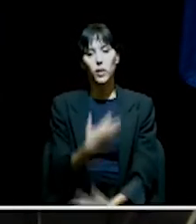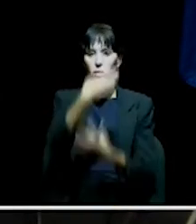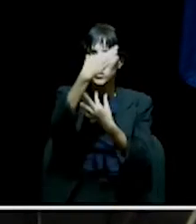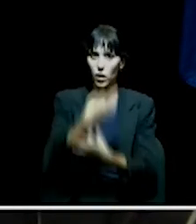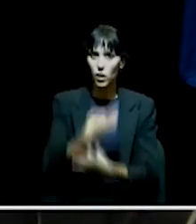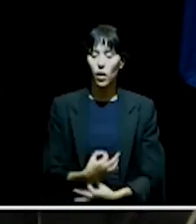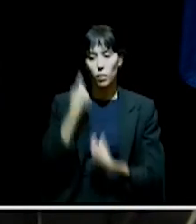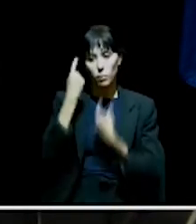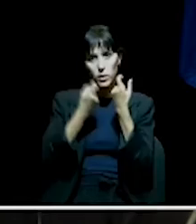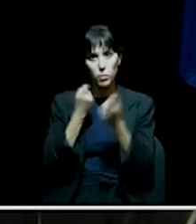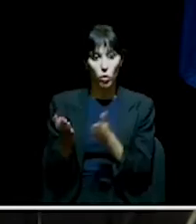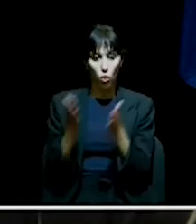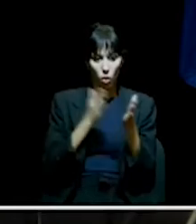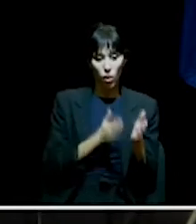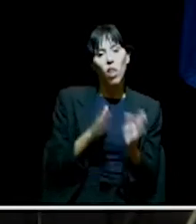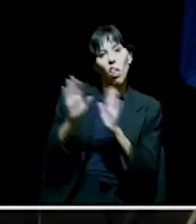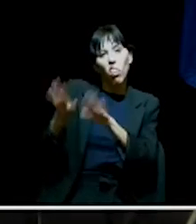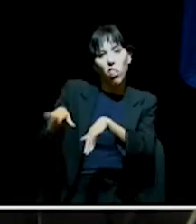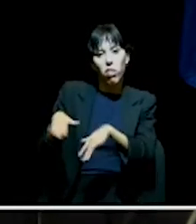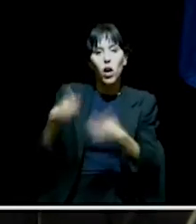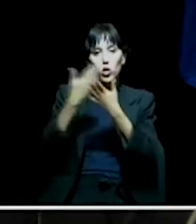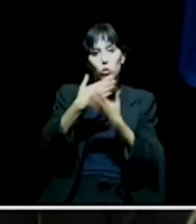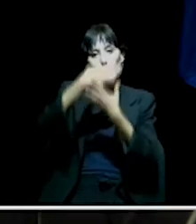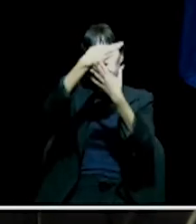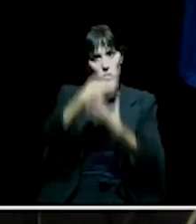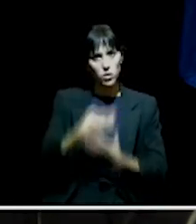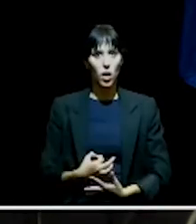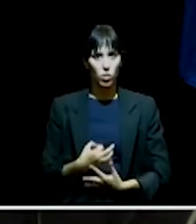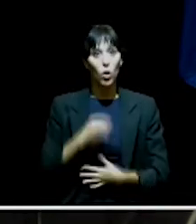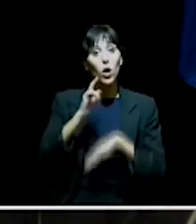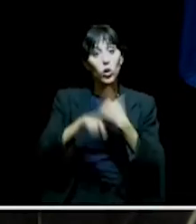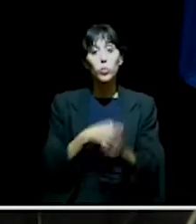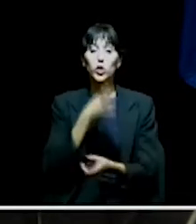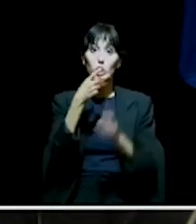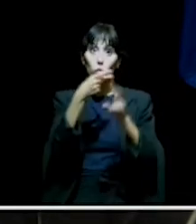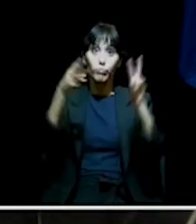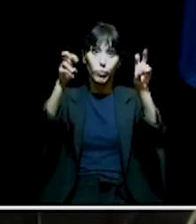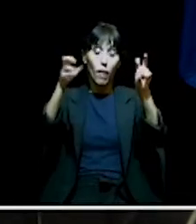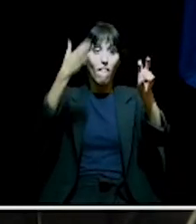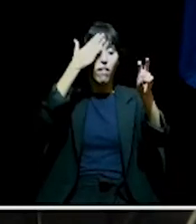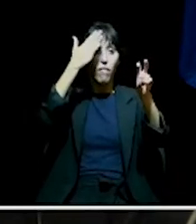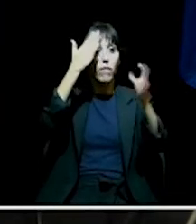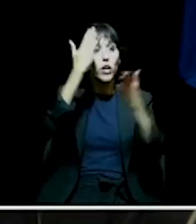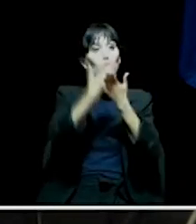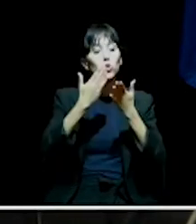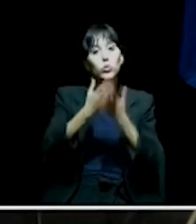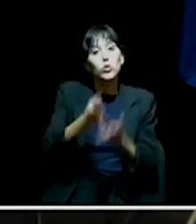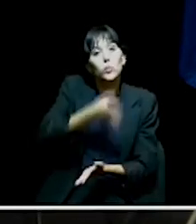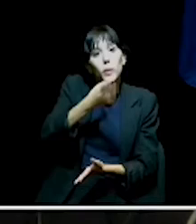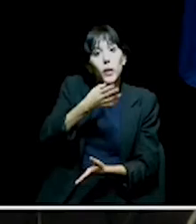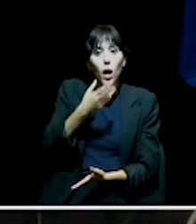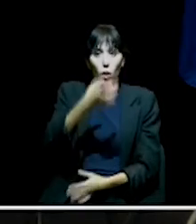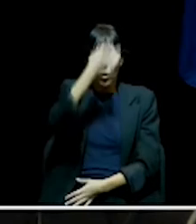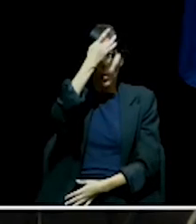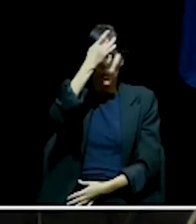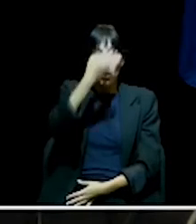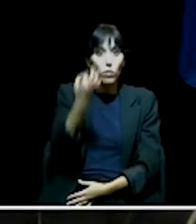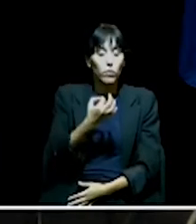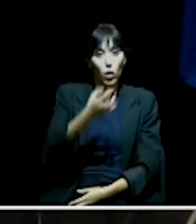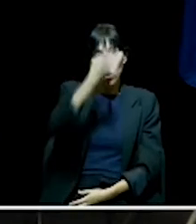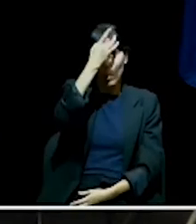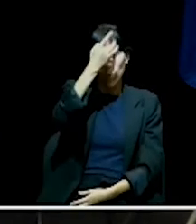à ponderação, ao mesmo tempo que se desvalorizam estudos sérios e que depois se citam pseudo-estudos para justificar posições que, na verdade, são